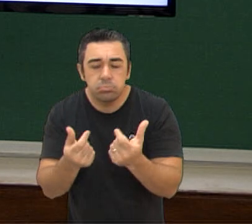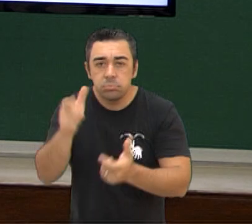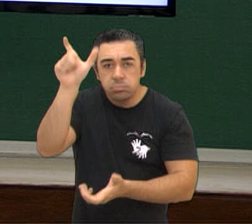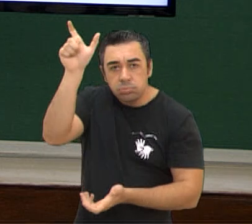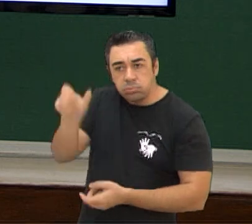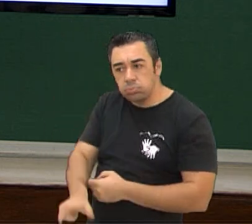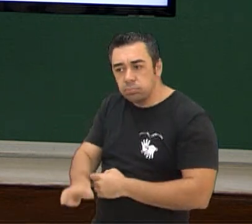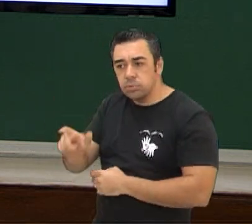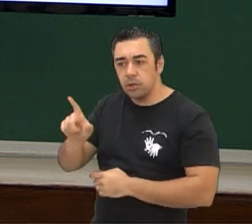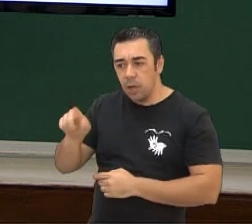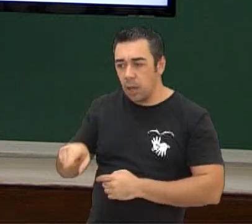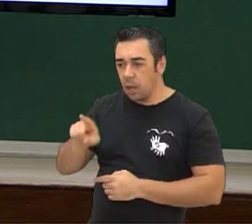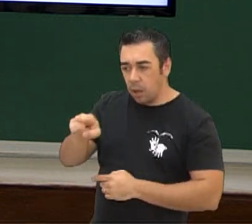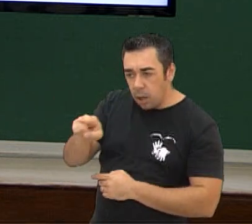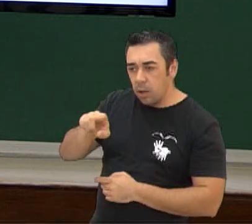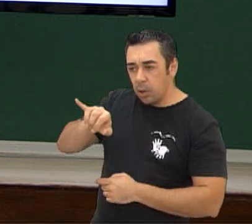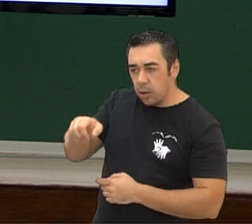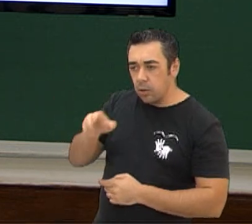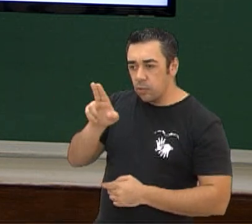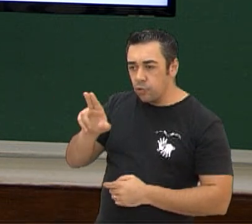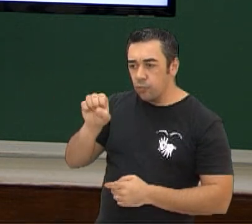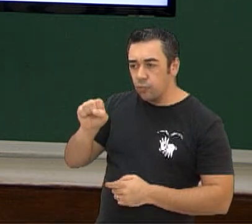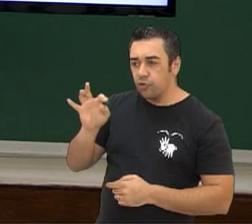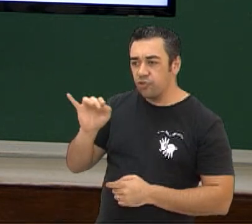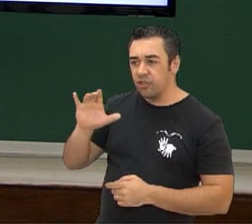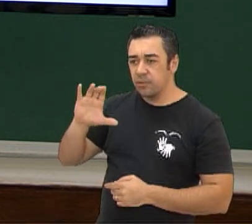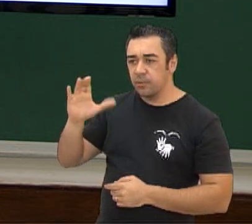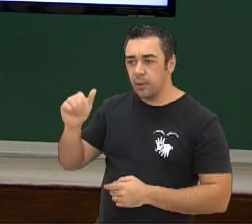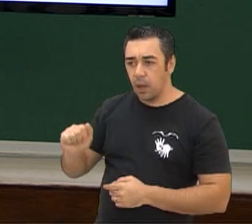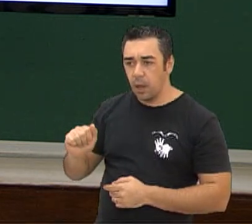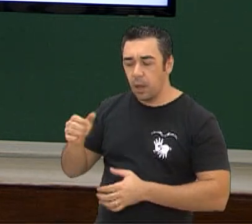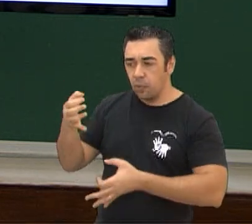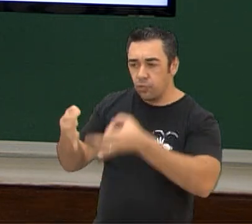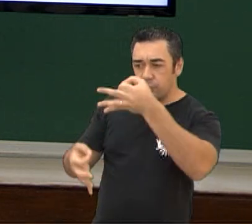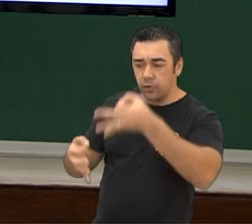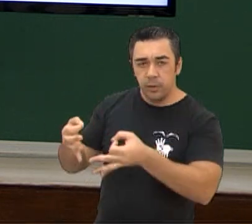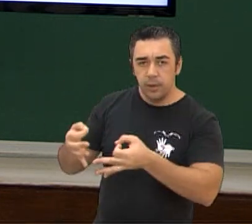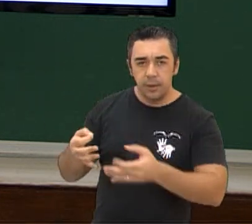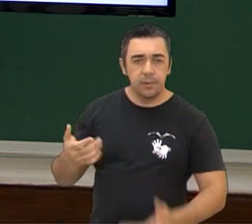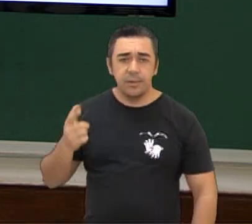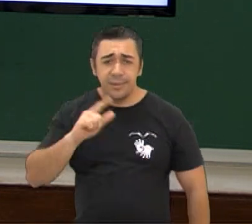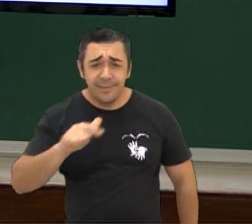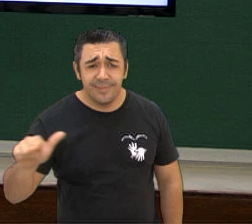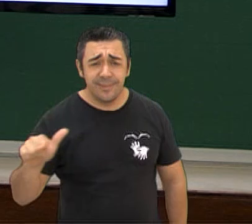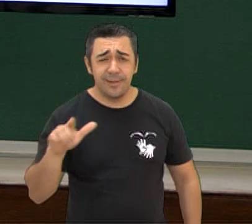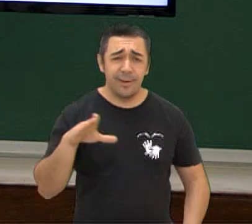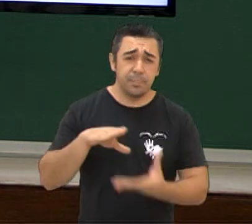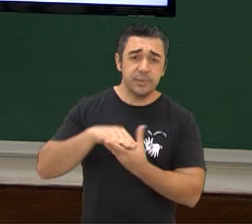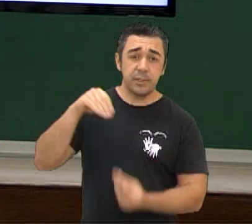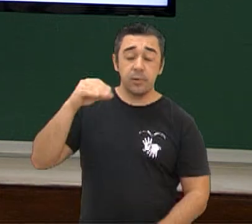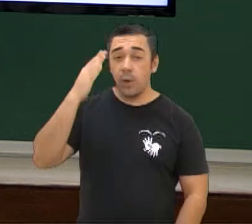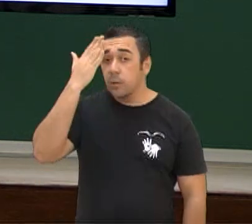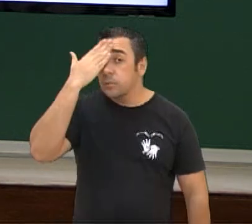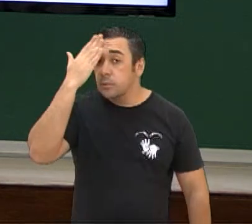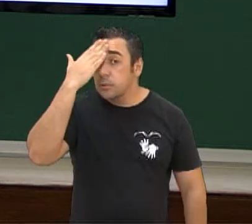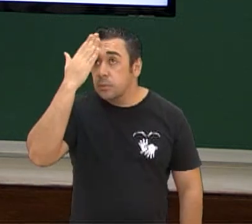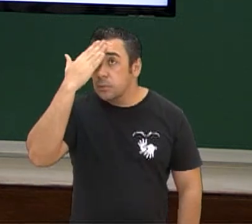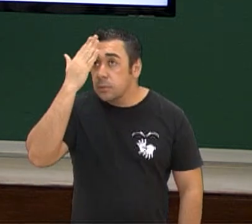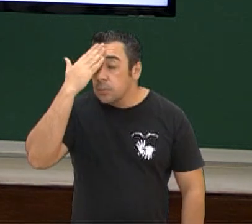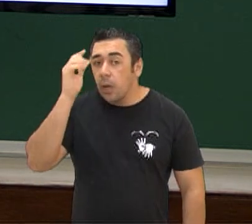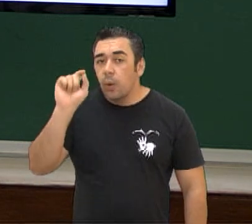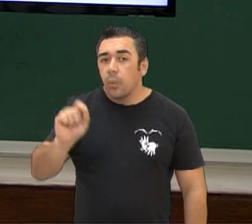ser que se chama justiça. A justiça eu sei a partir dos